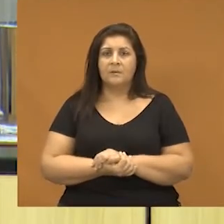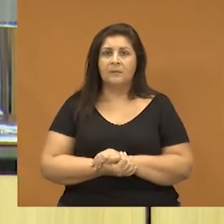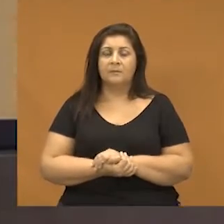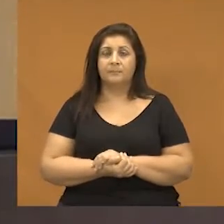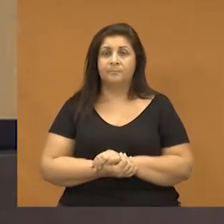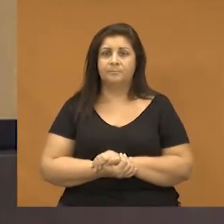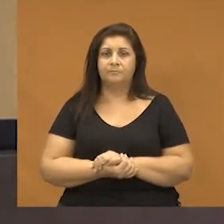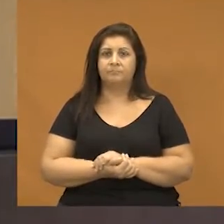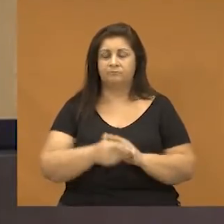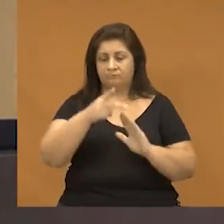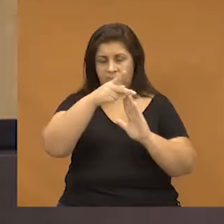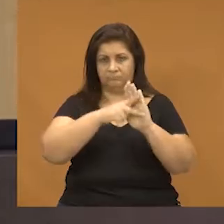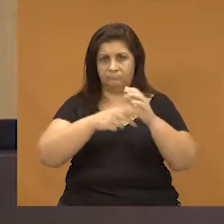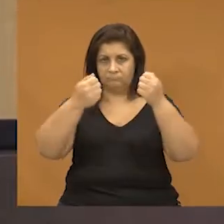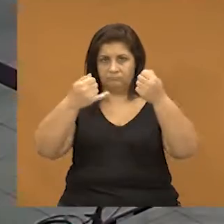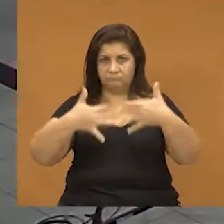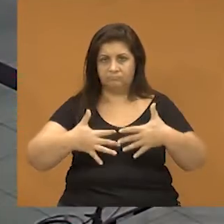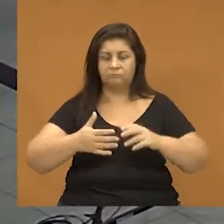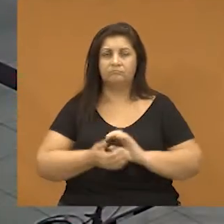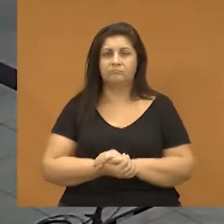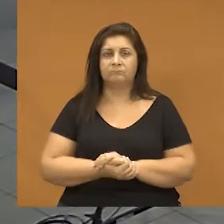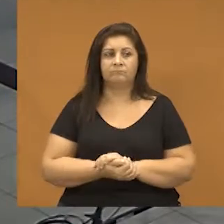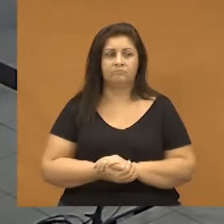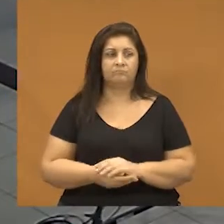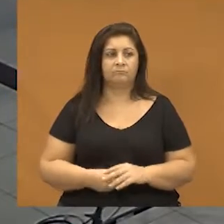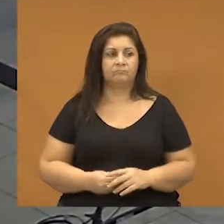O projeto está em discussão.